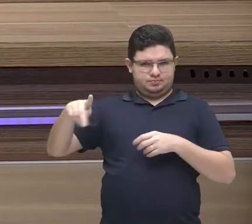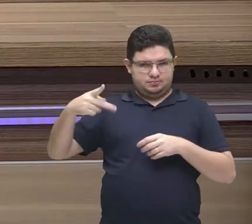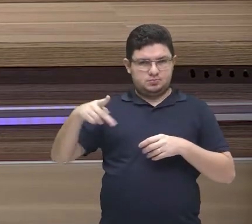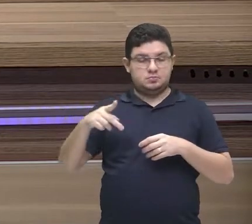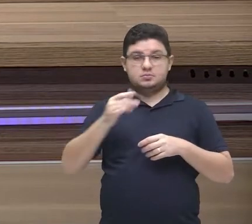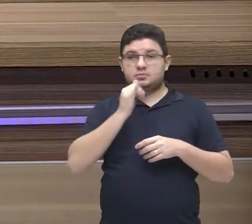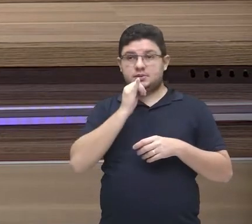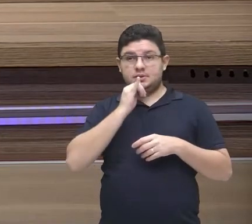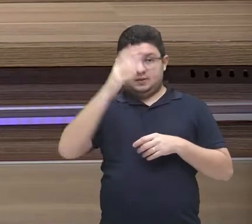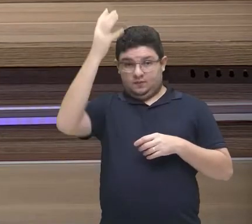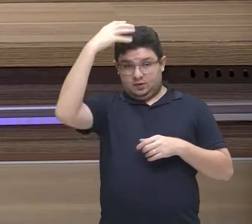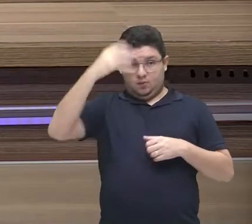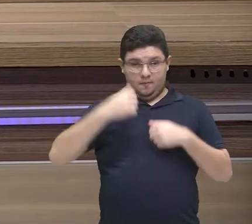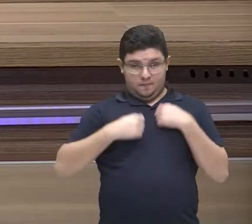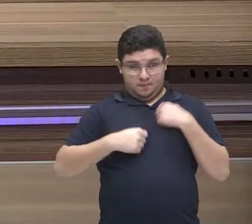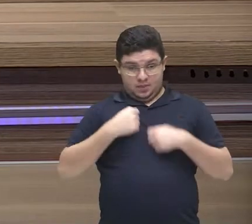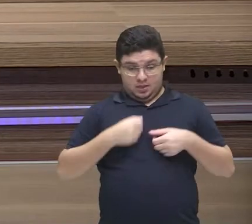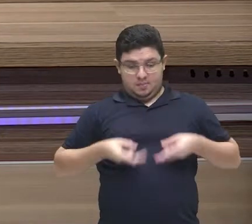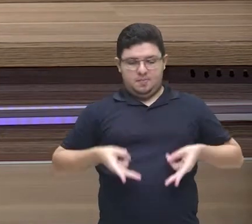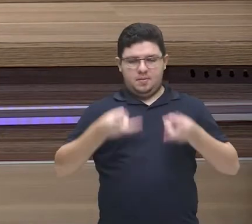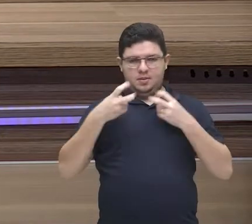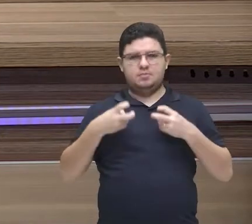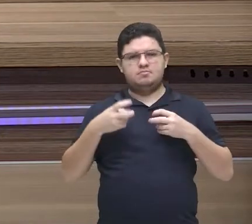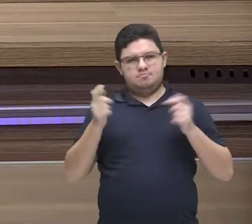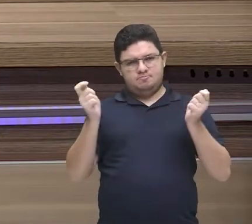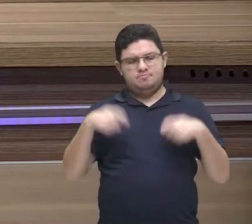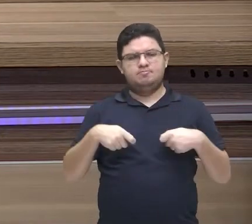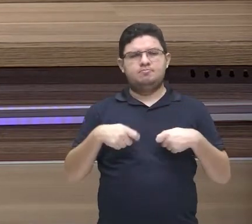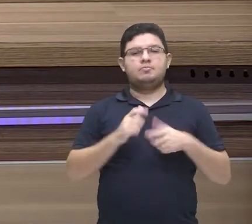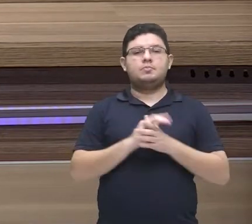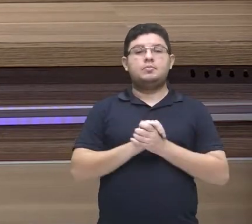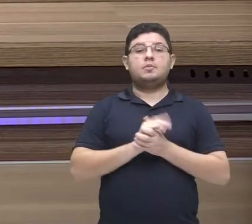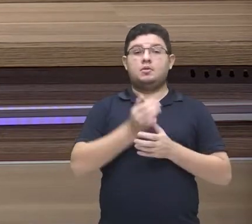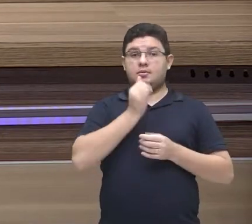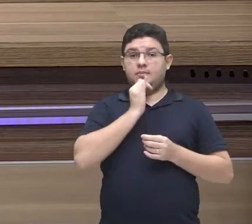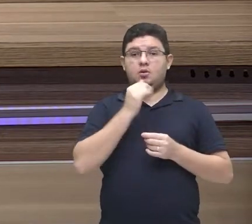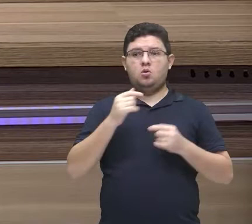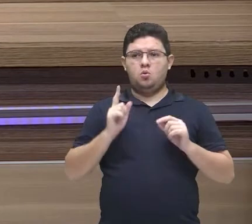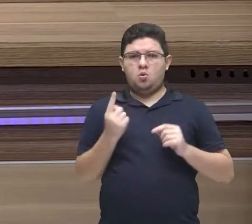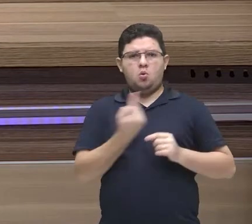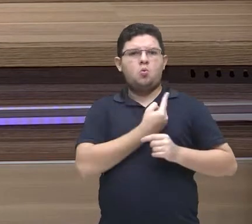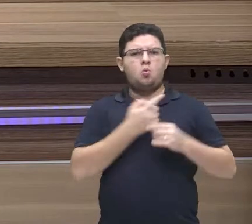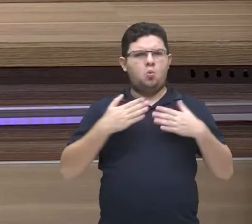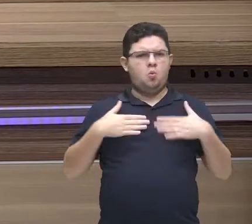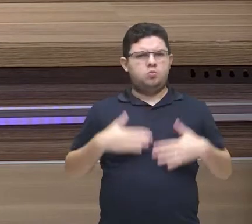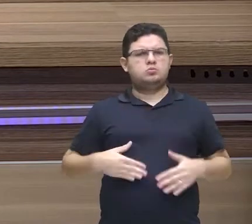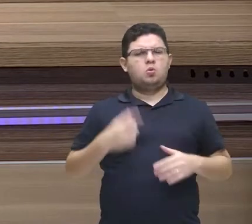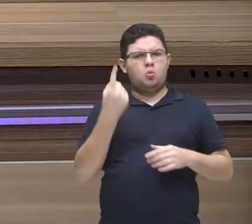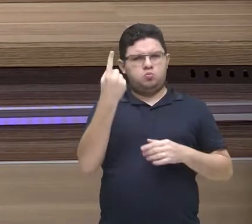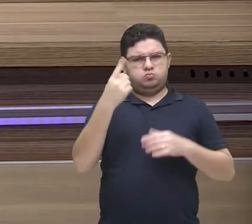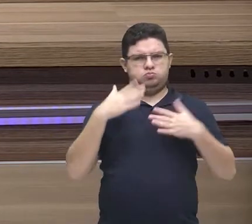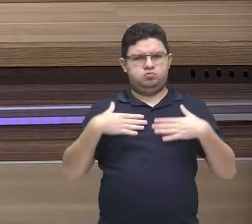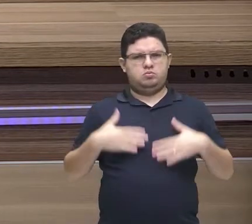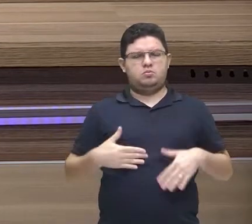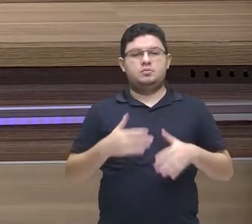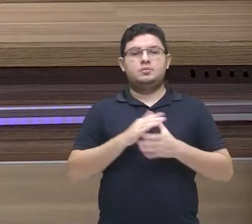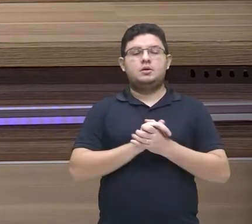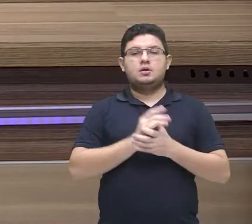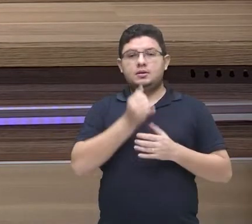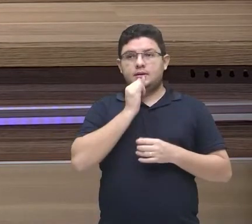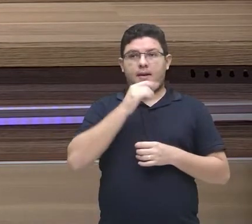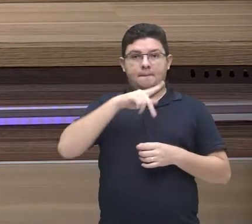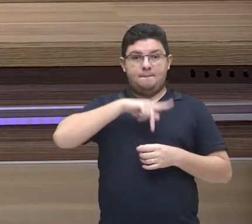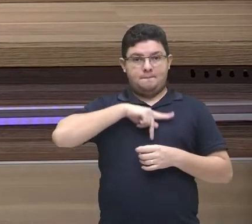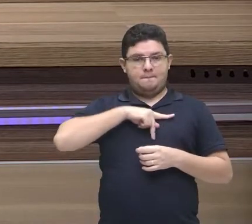nosso corpo, nós temos uma coisa assim, nós temos um corpo só, né? Todo mundo fala assim, porque o meu corpo, mas o corpo